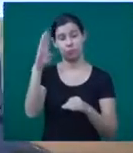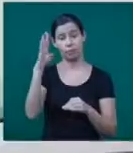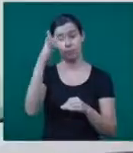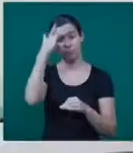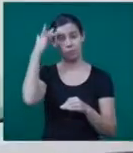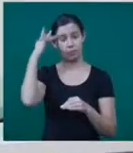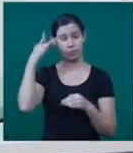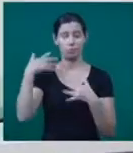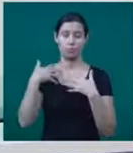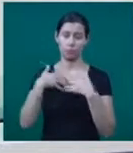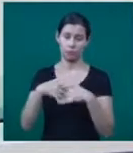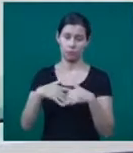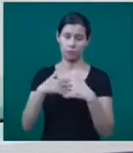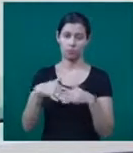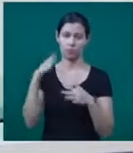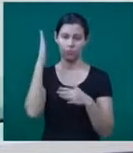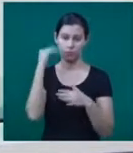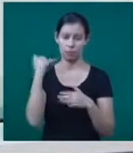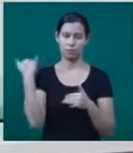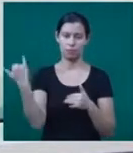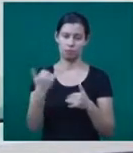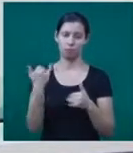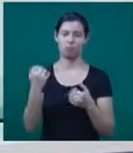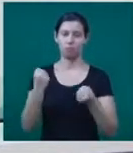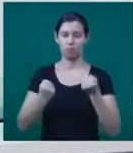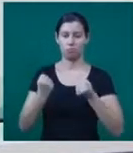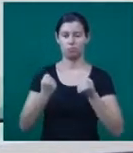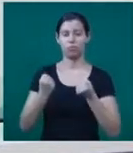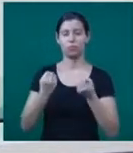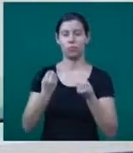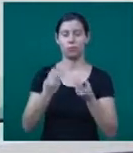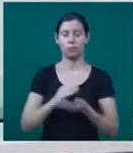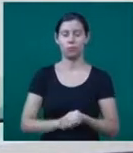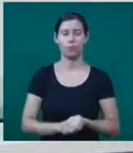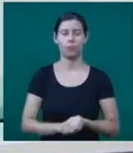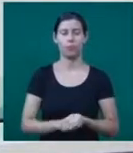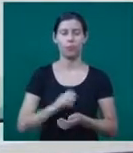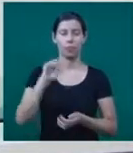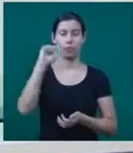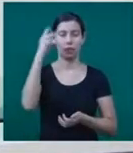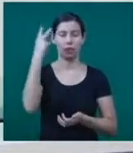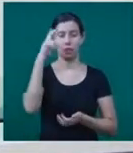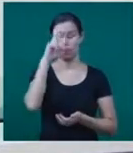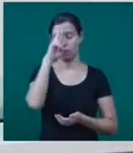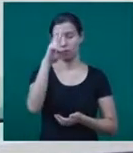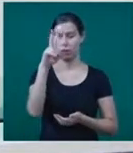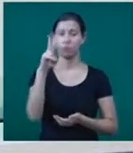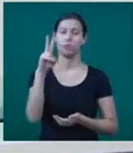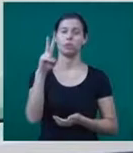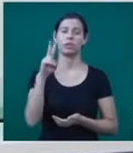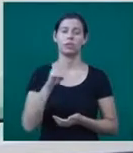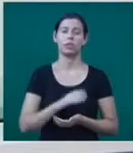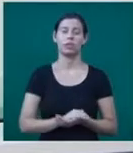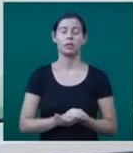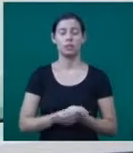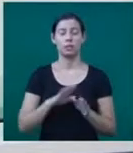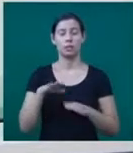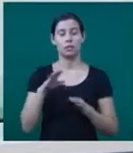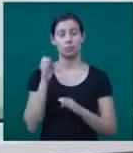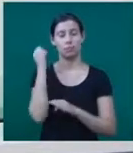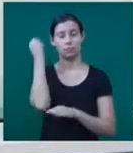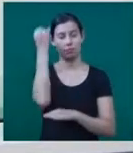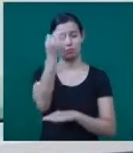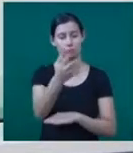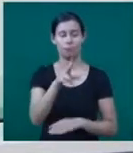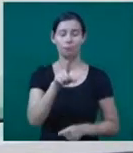cidade. Sol forte em Uberlândia ao longo do dia, mesmo com as madrugadas frias nos últimos dias aí. O começo de semana foi